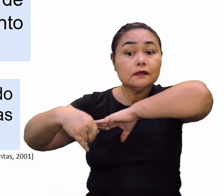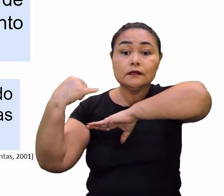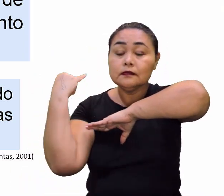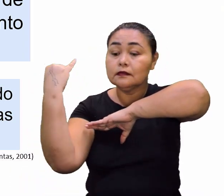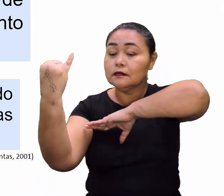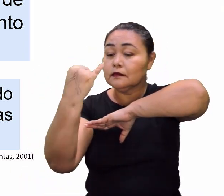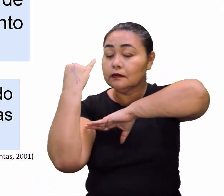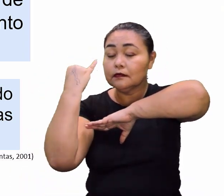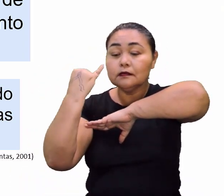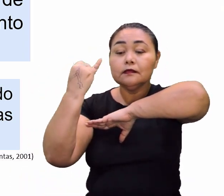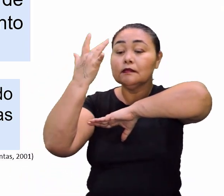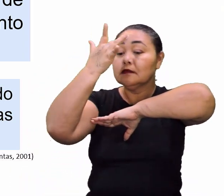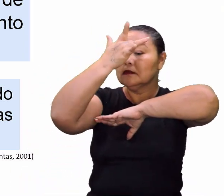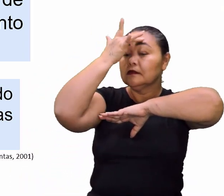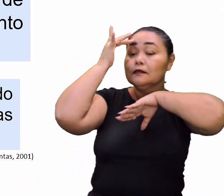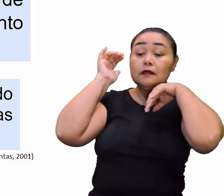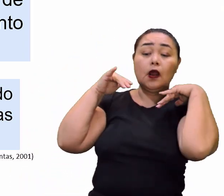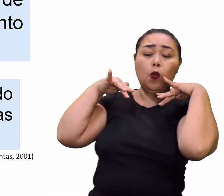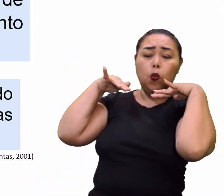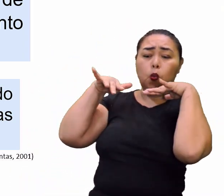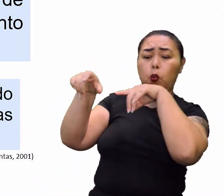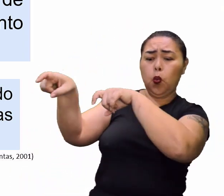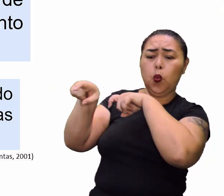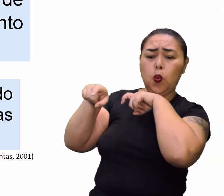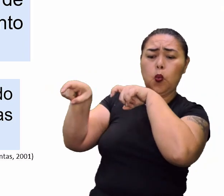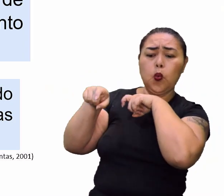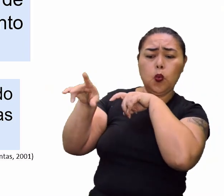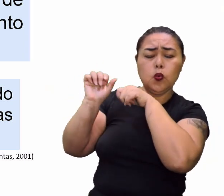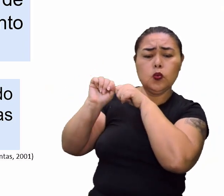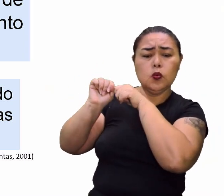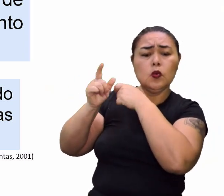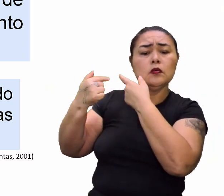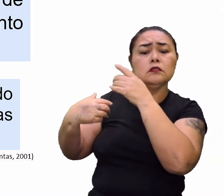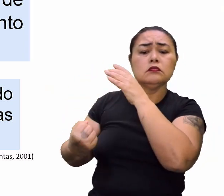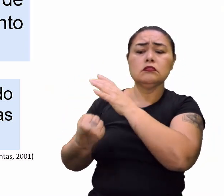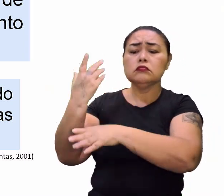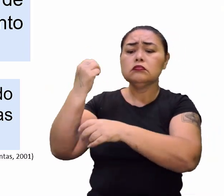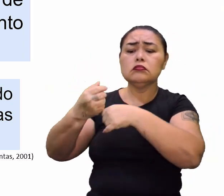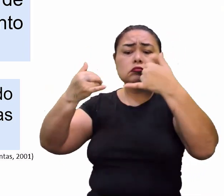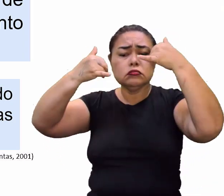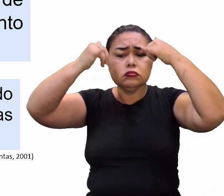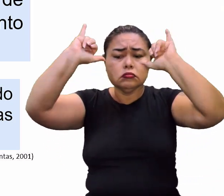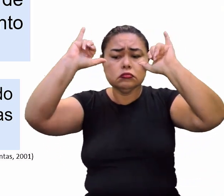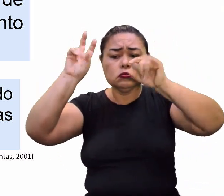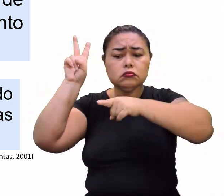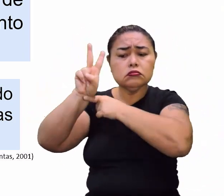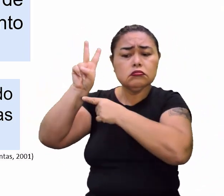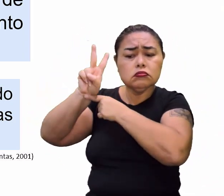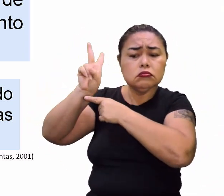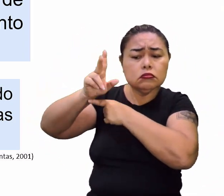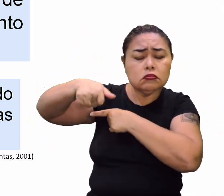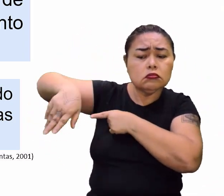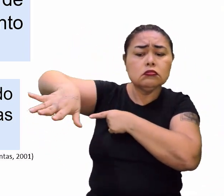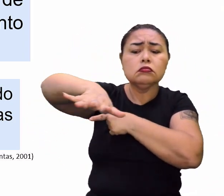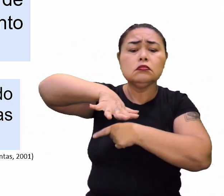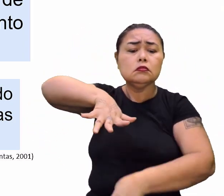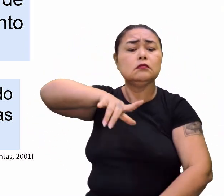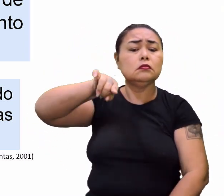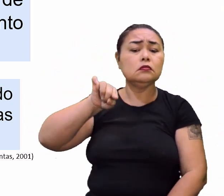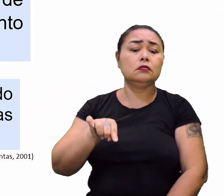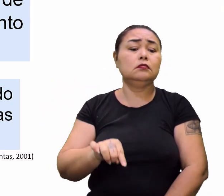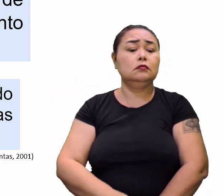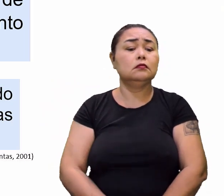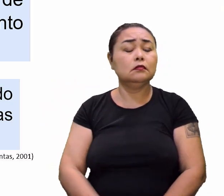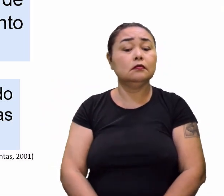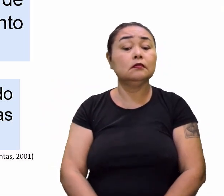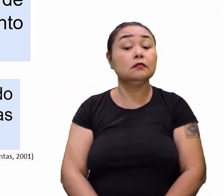o surto de desenvolvimento da agricultura e da criação de gado aqui na nossa regional, na nossa